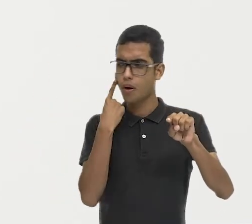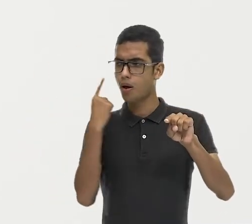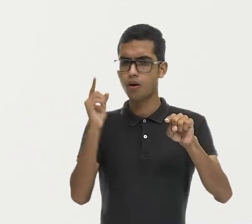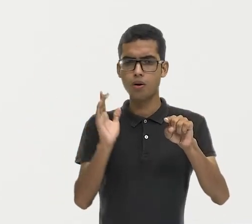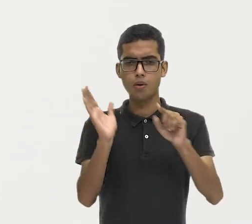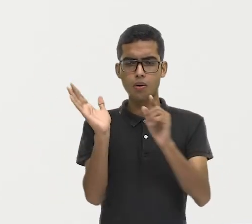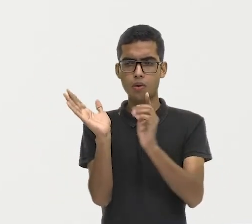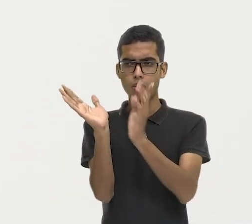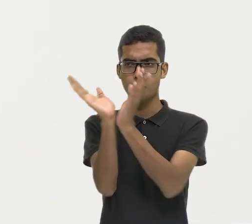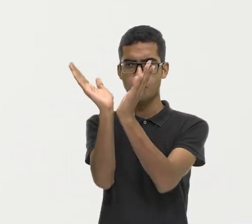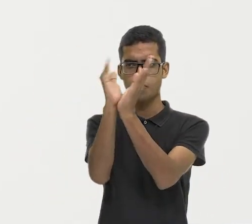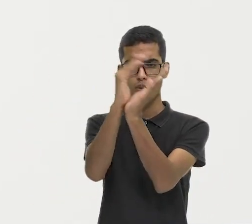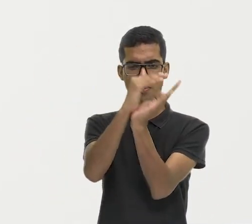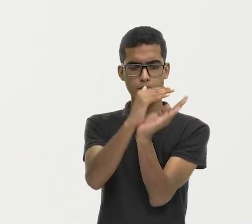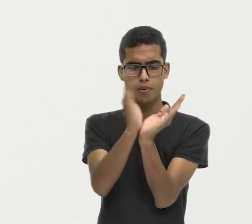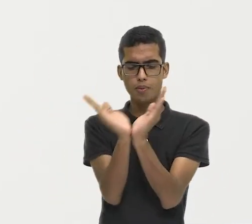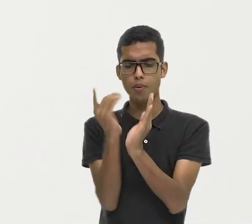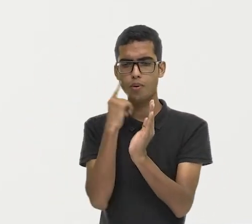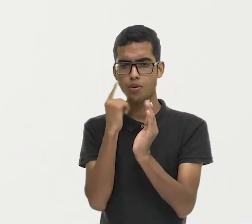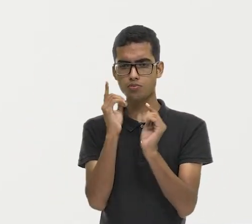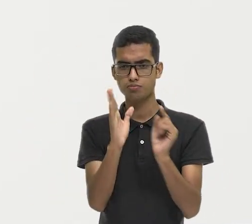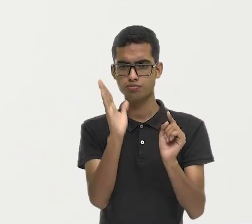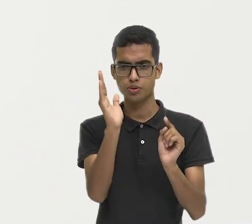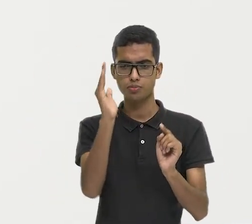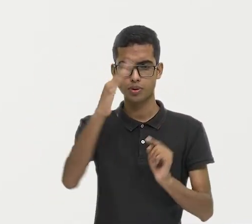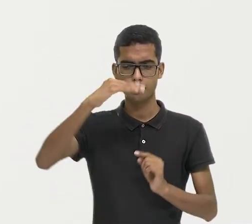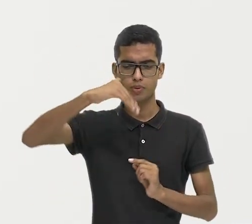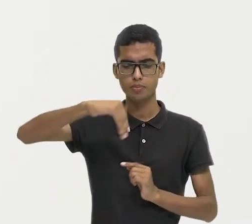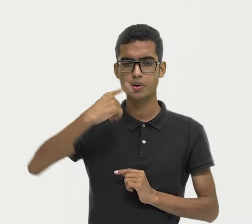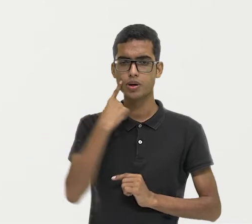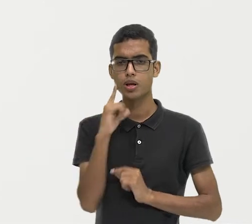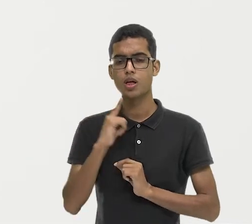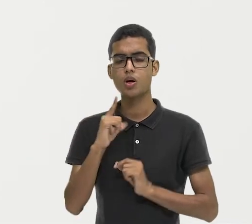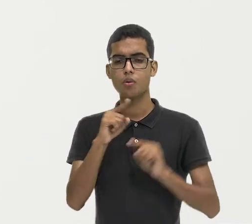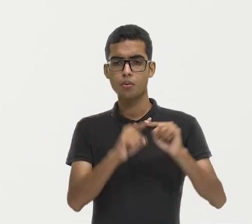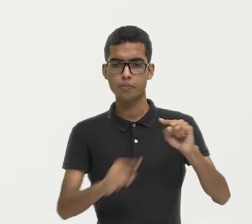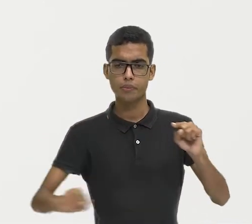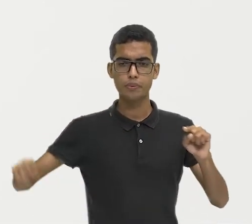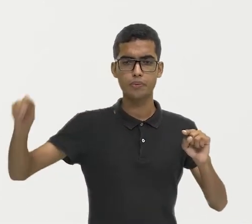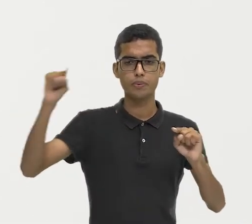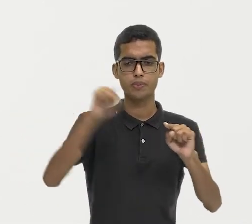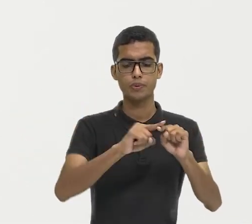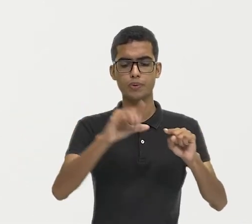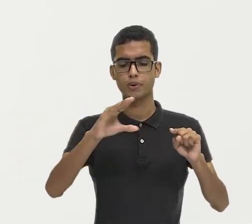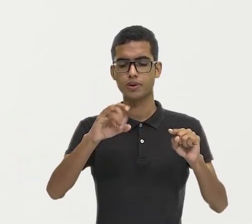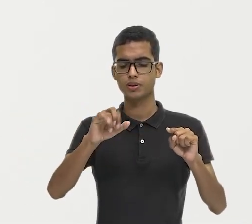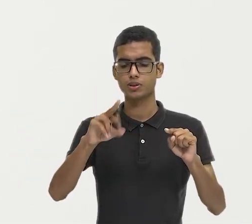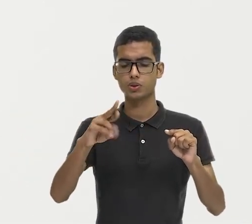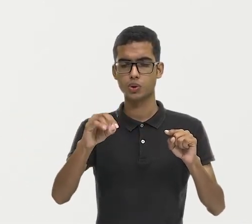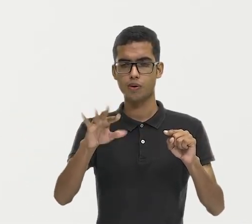que esse gráfico é uma circunferência. Beleza. A gente vai sempre comparar